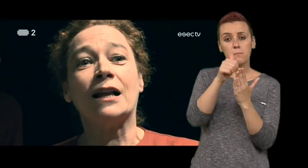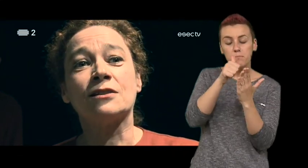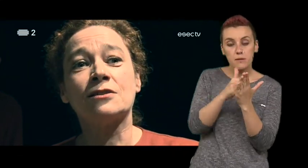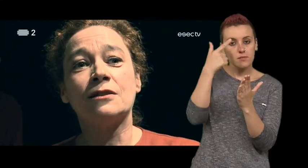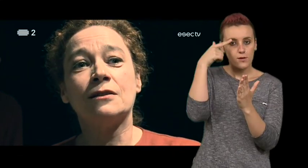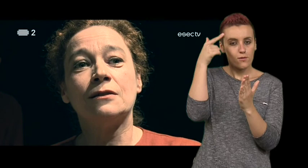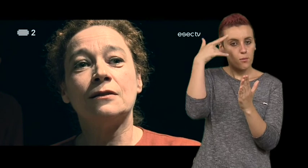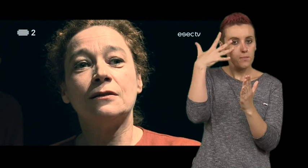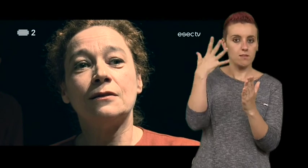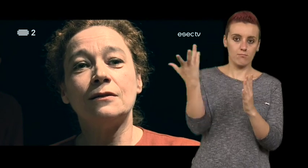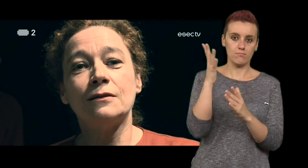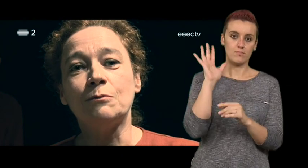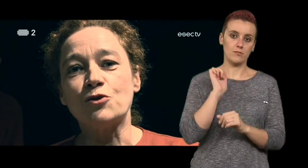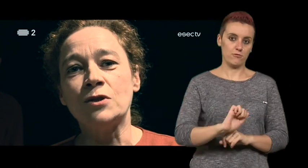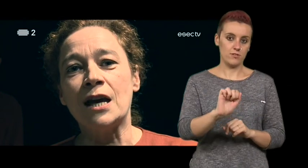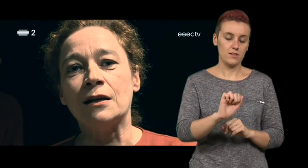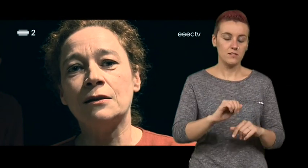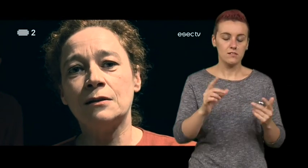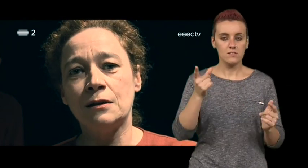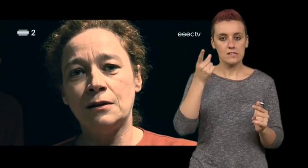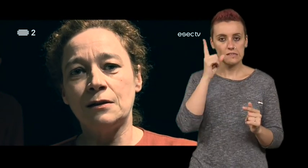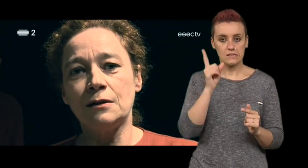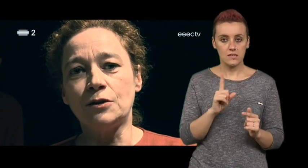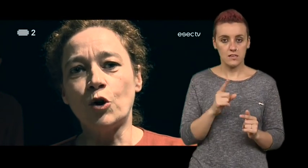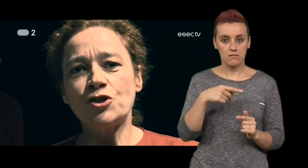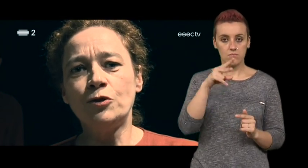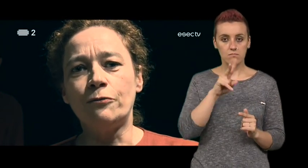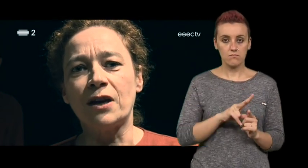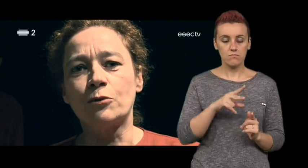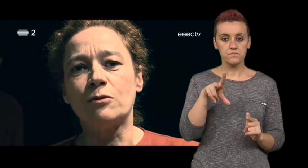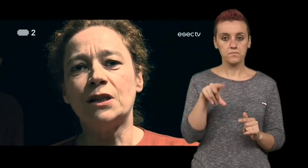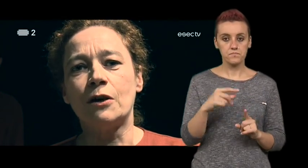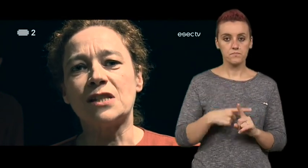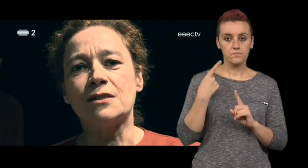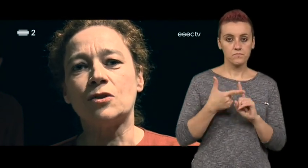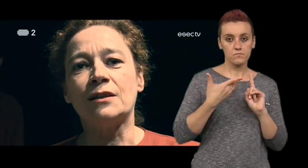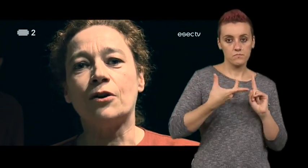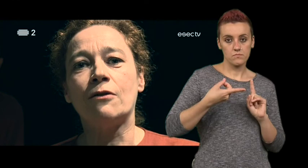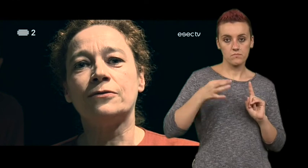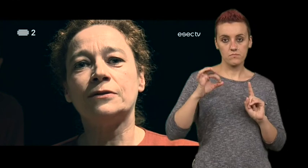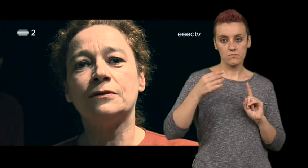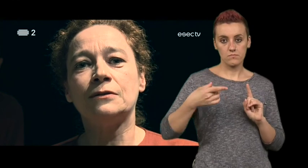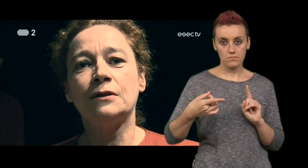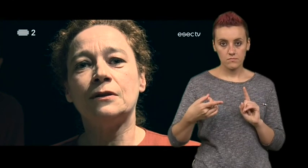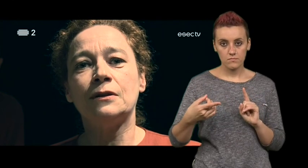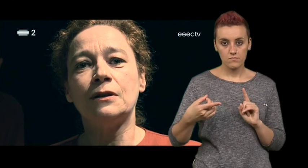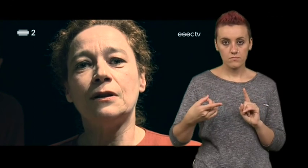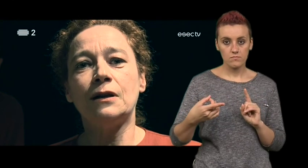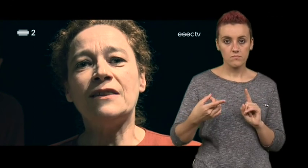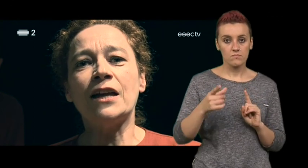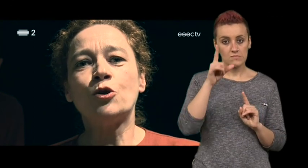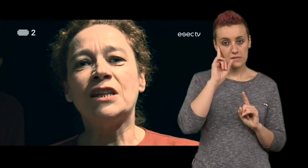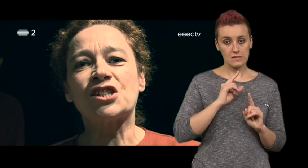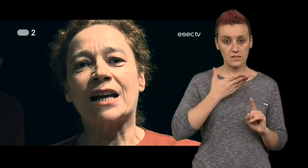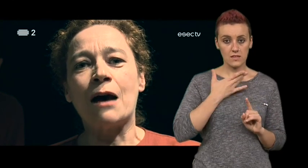cultura delas. Mas no dia 2 de novembro de 1989,